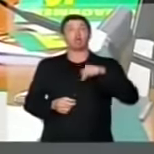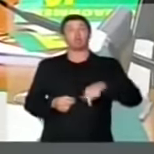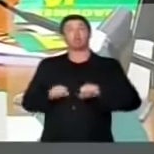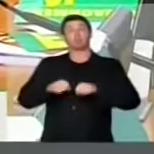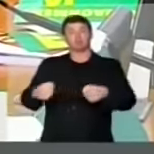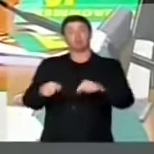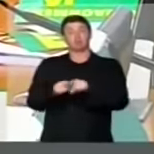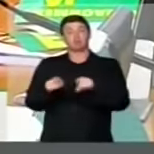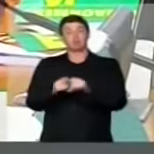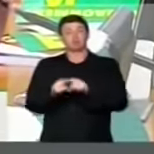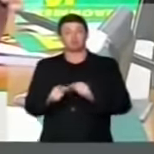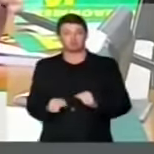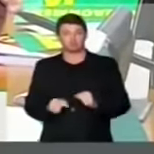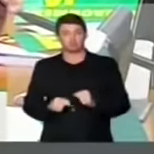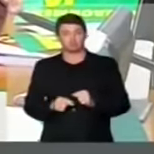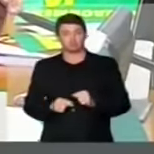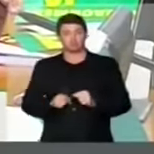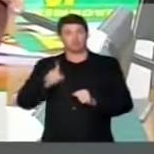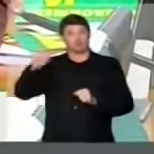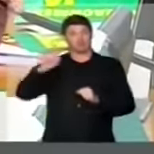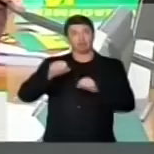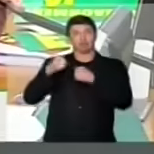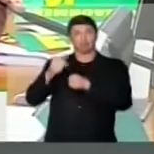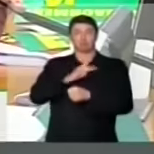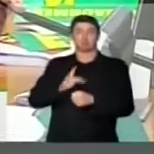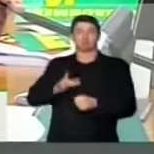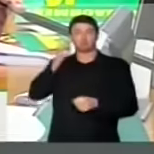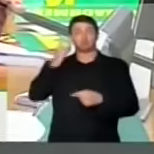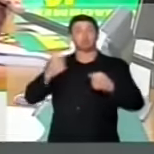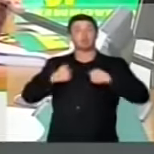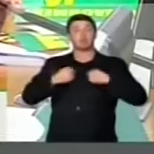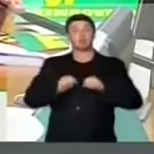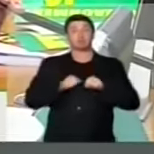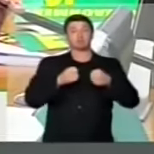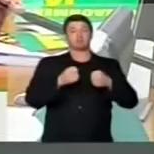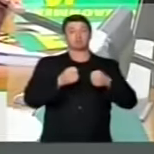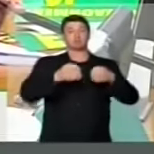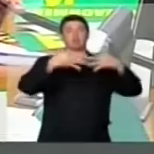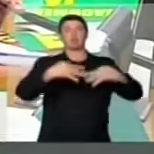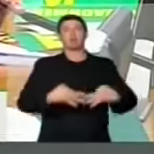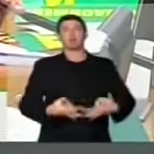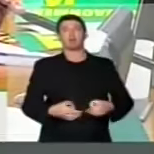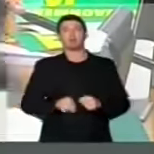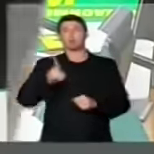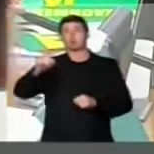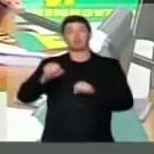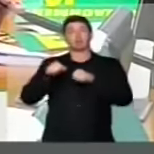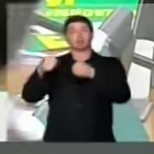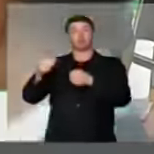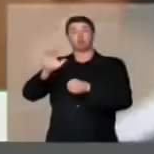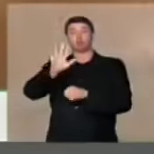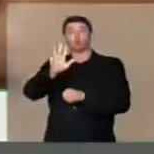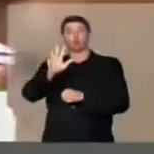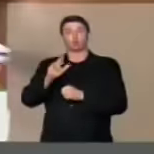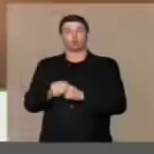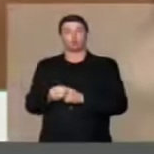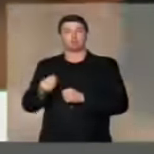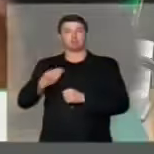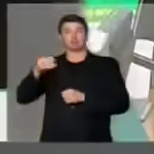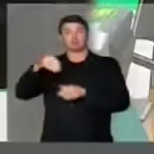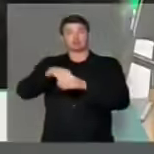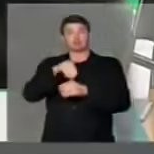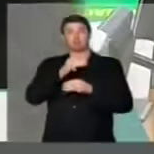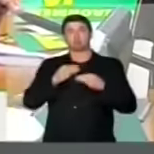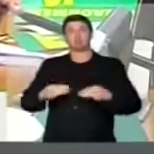para defender. Ele defende a presidente Dilma. Eu defendo a decência. Ele defende que o Lula ocupe um cargo no